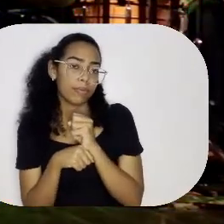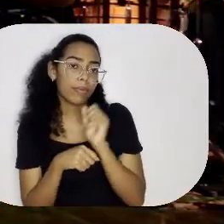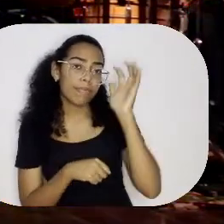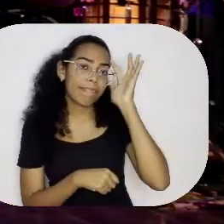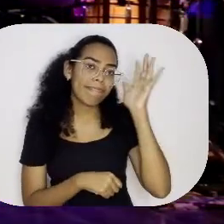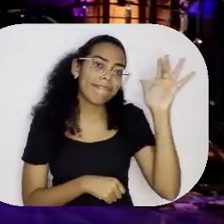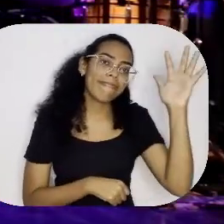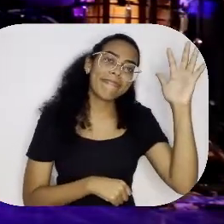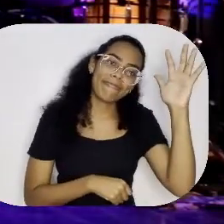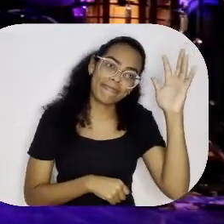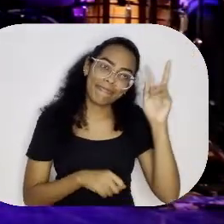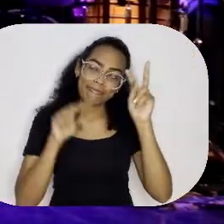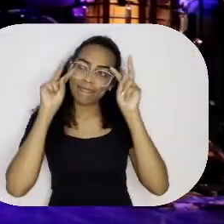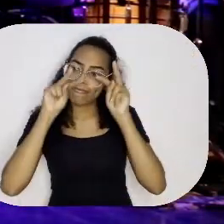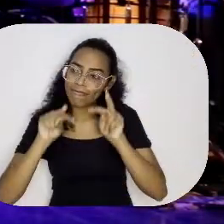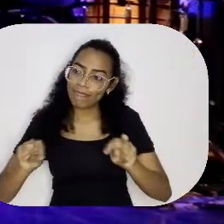sonho e